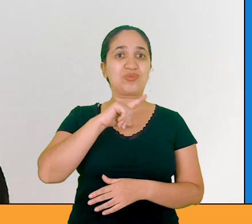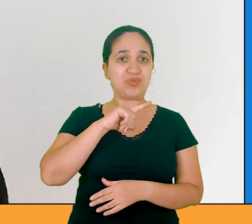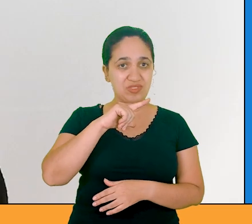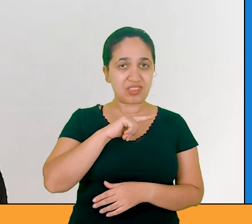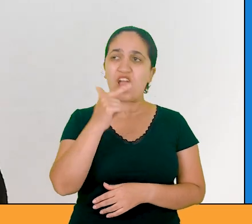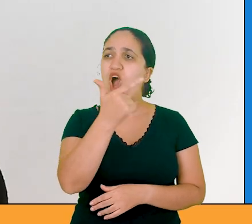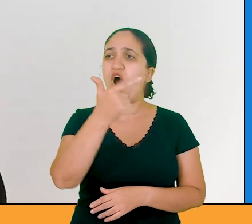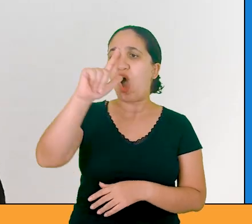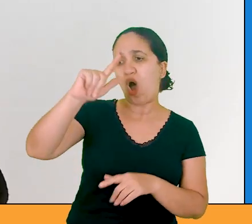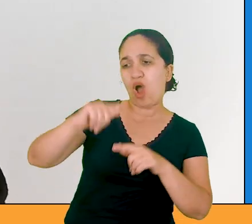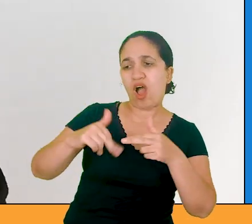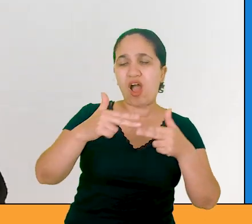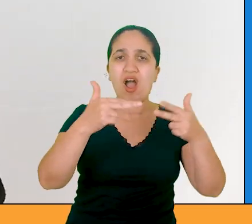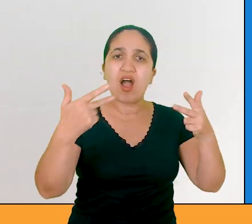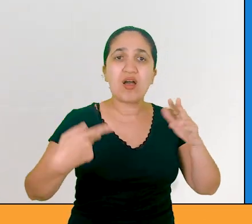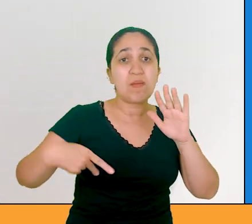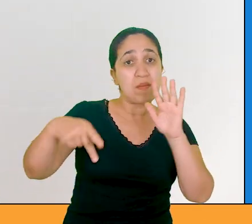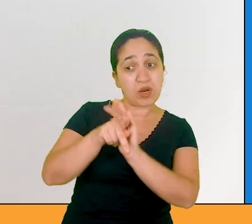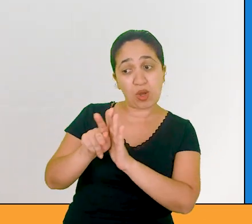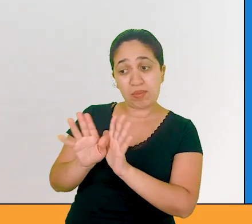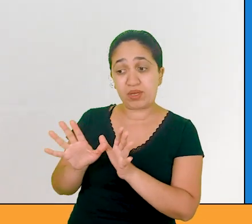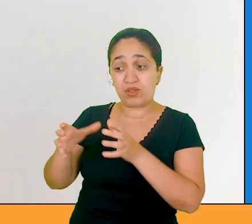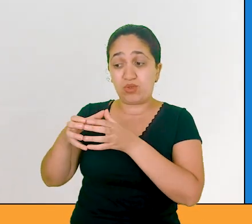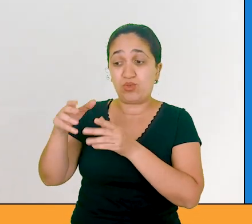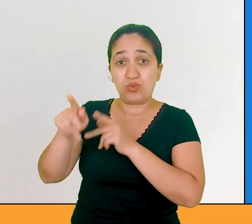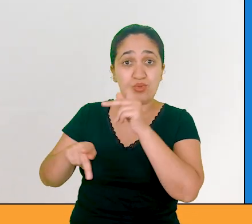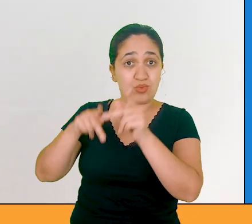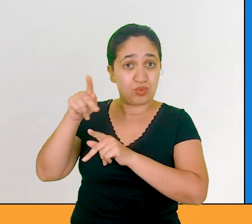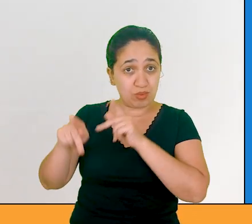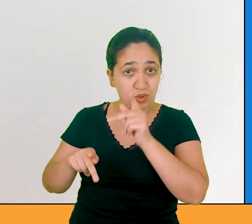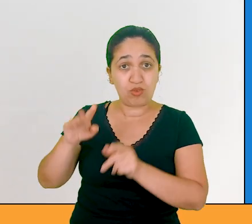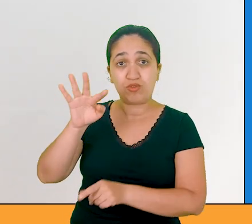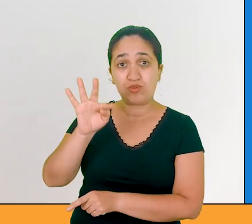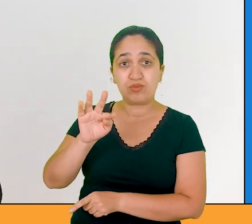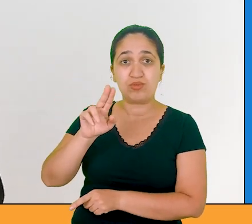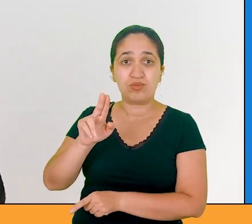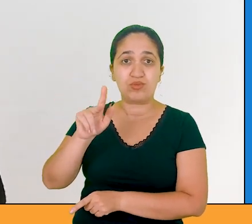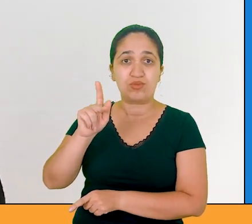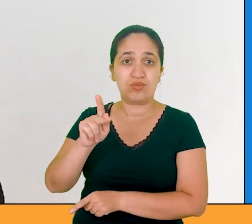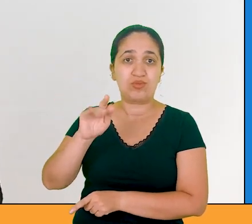e outras peças do povo Tupinambá que foram